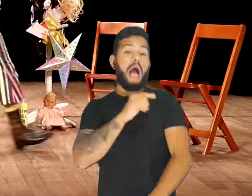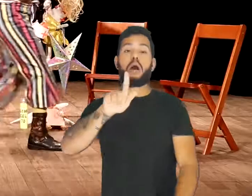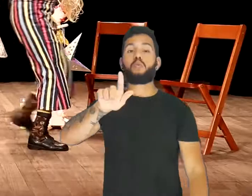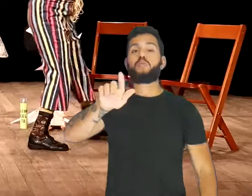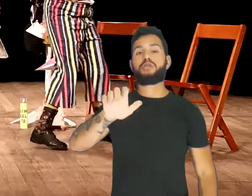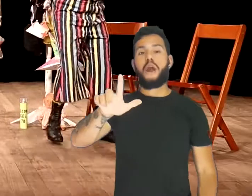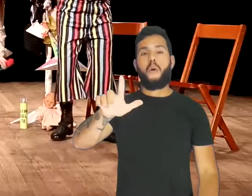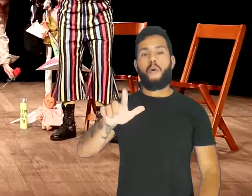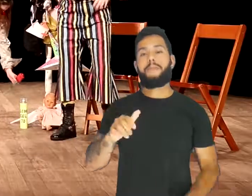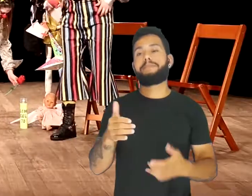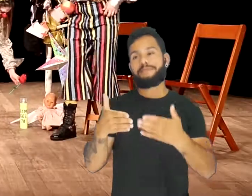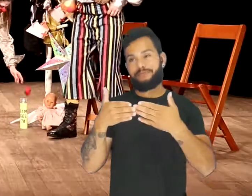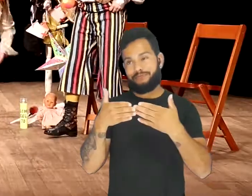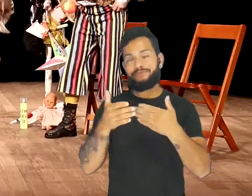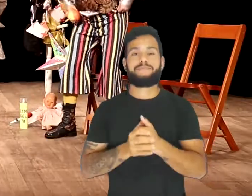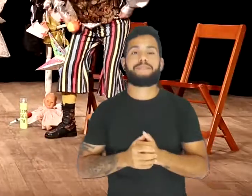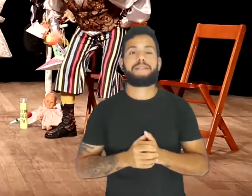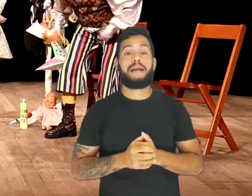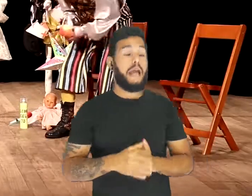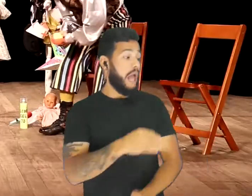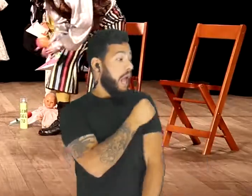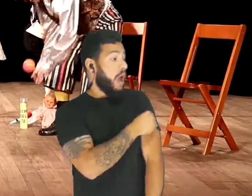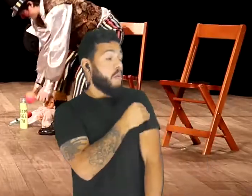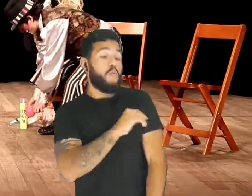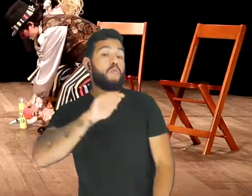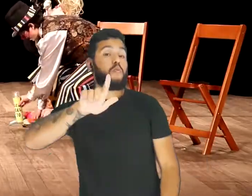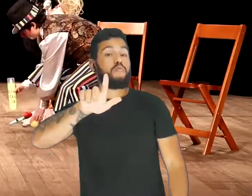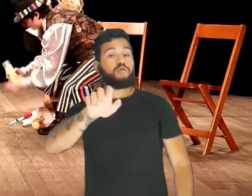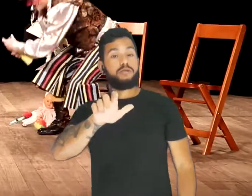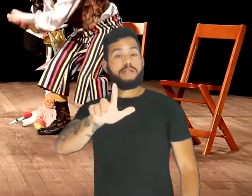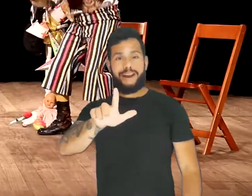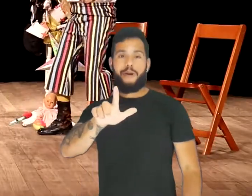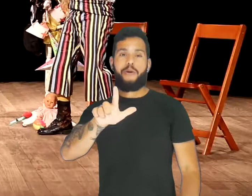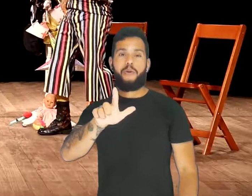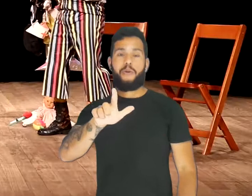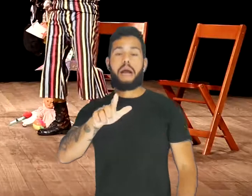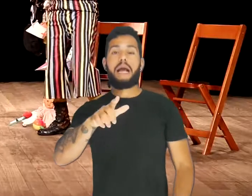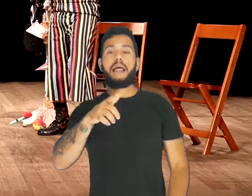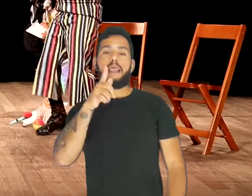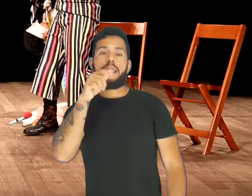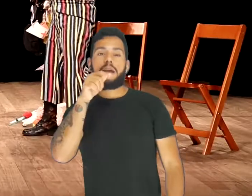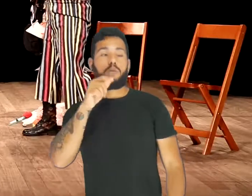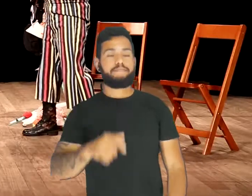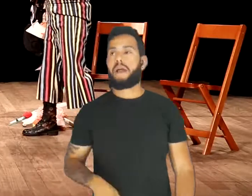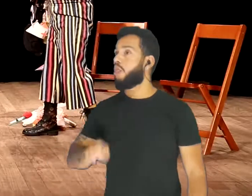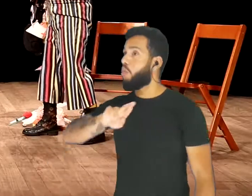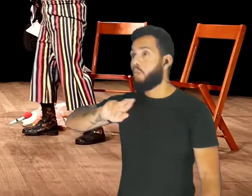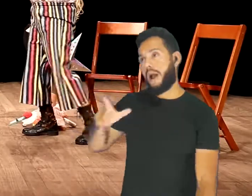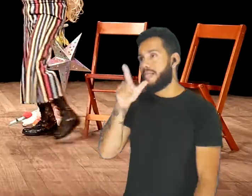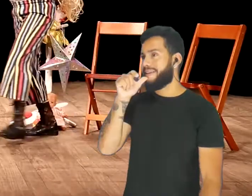Ai, eu adoro música. Quem é que vem agora? Álcool gel, por favor. Álcool gel. Álcool gel. Álcool gel líquido.